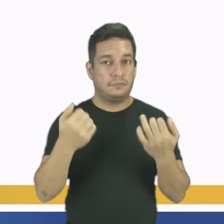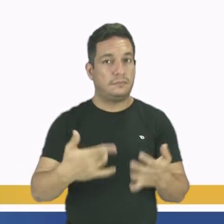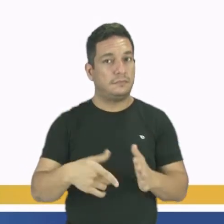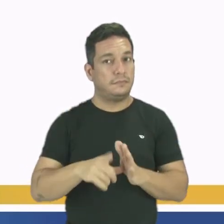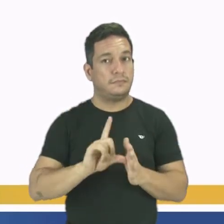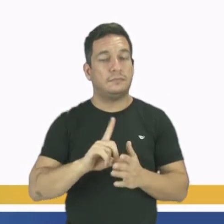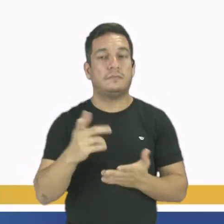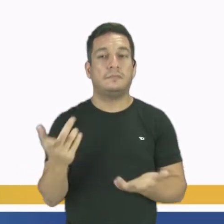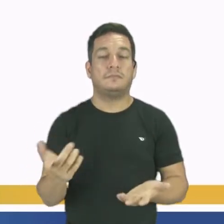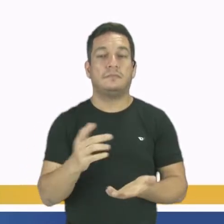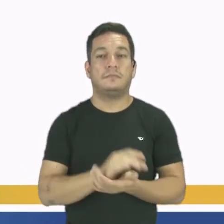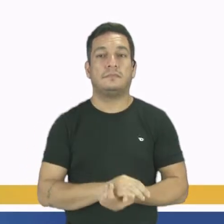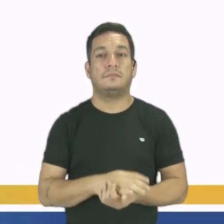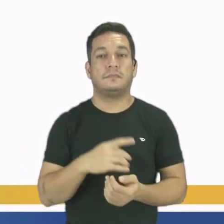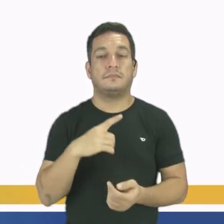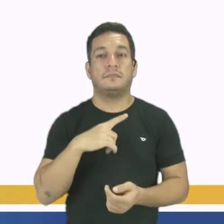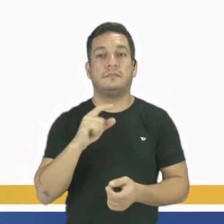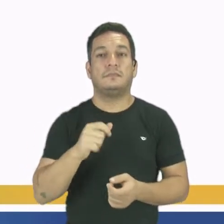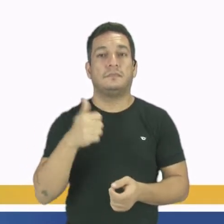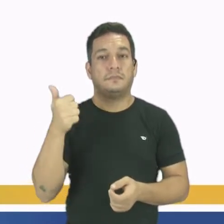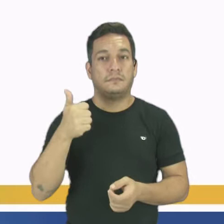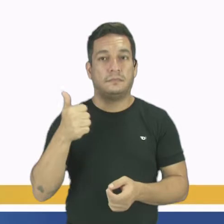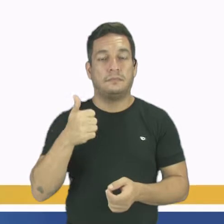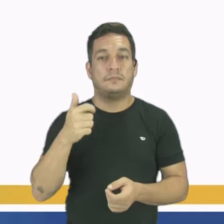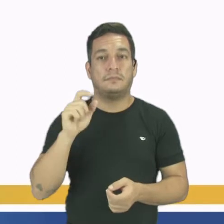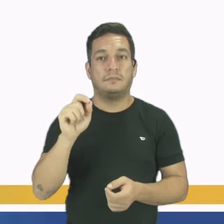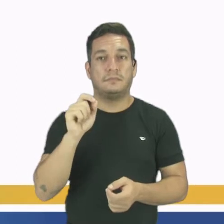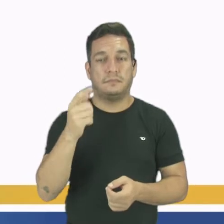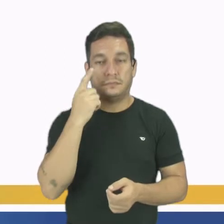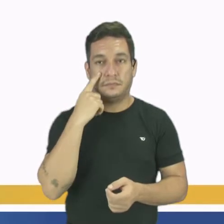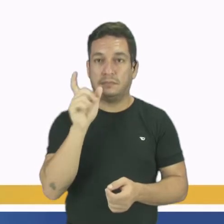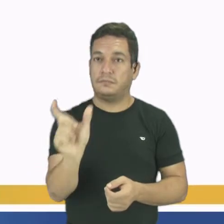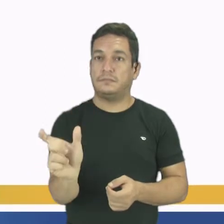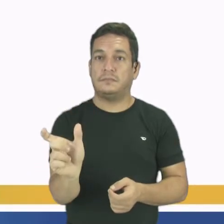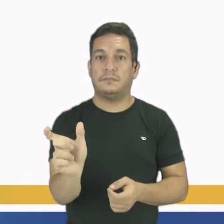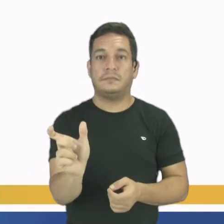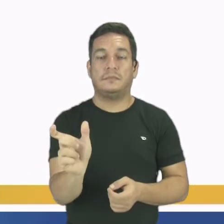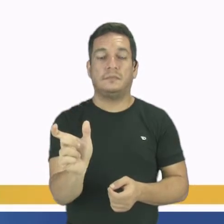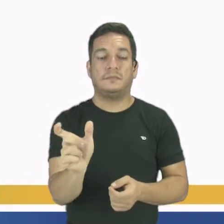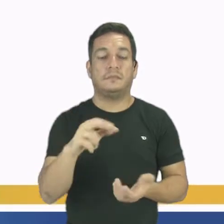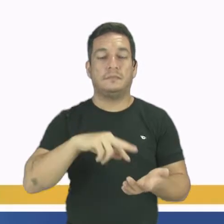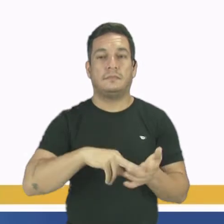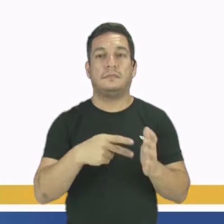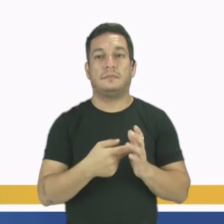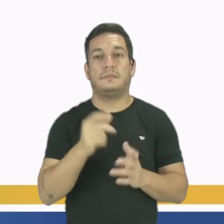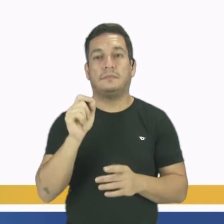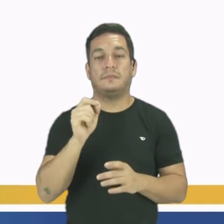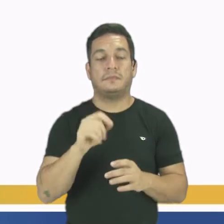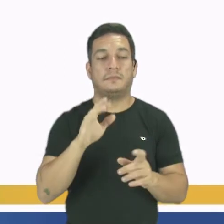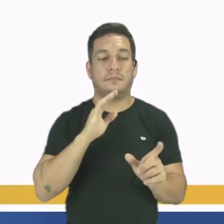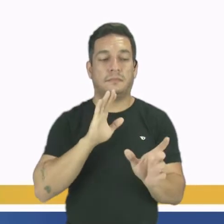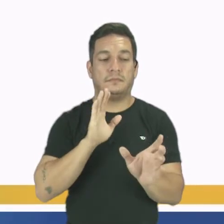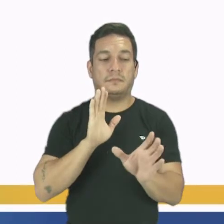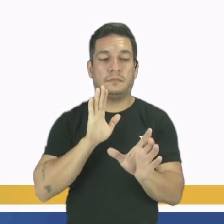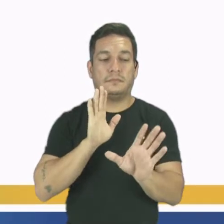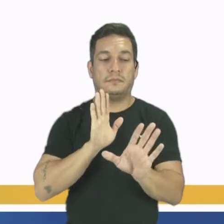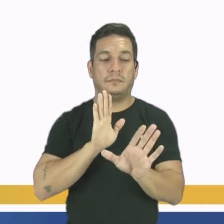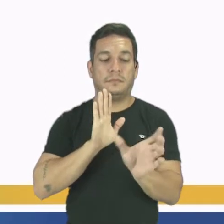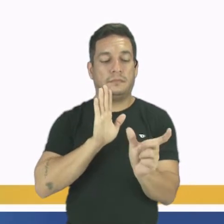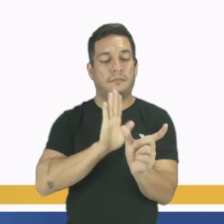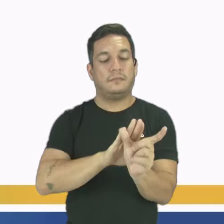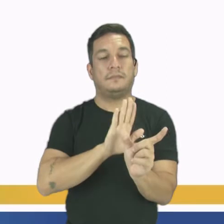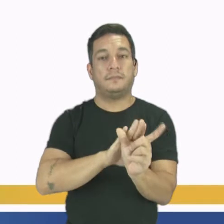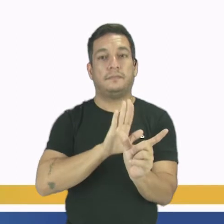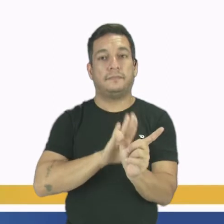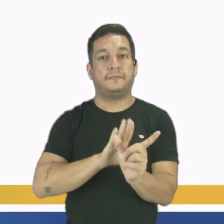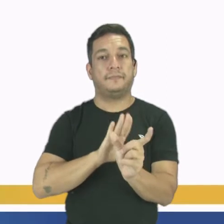ou seja, que contém a primeira acepção da palavra. O sentido conotativo, por outro lado,